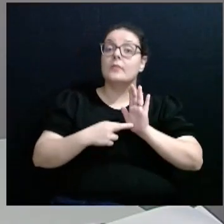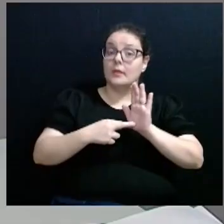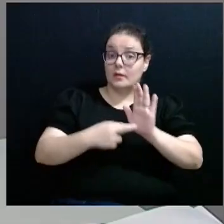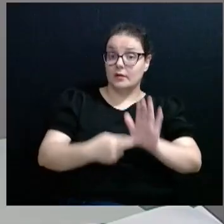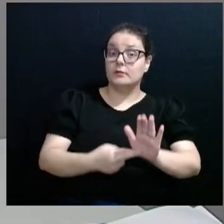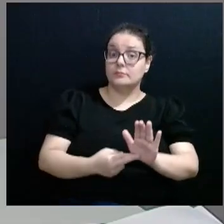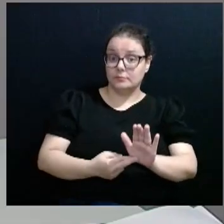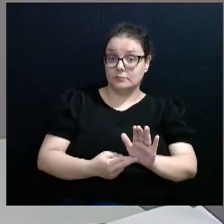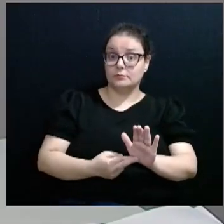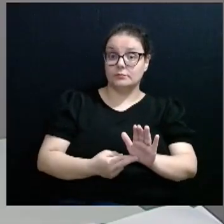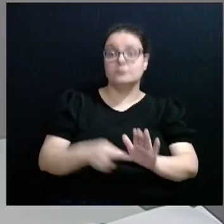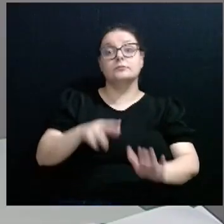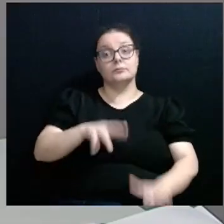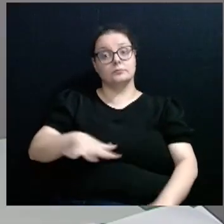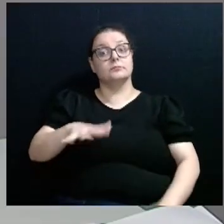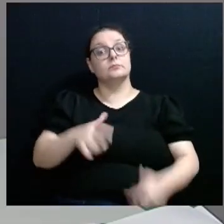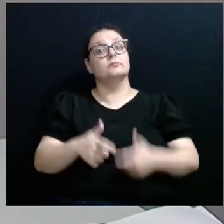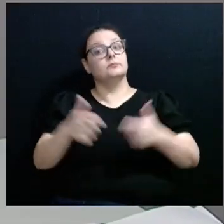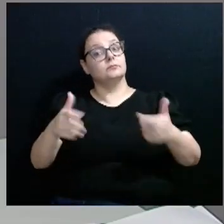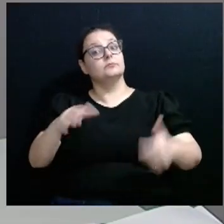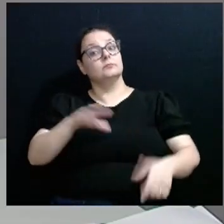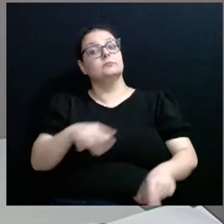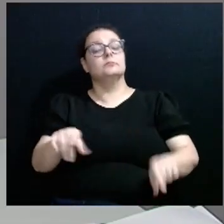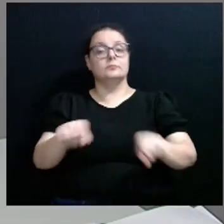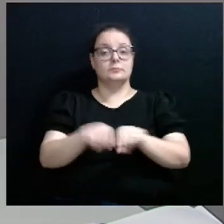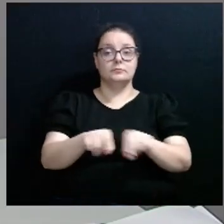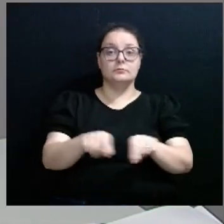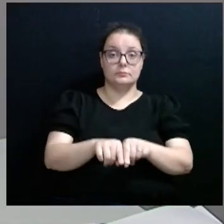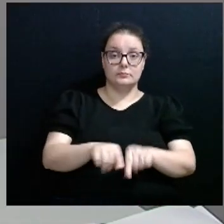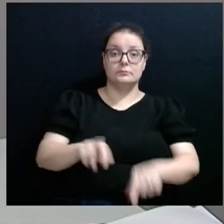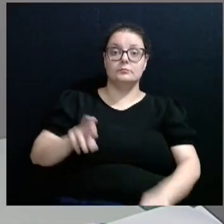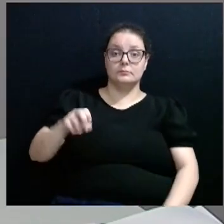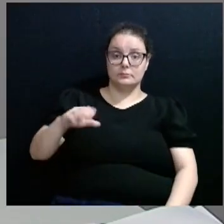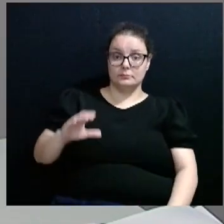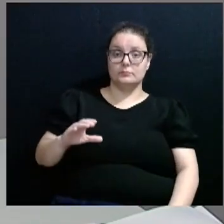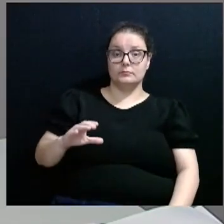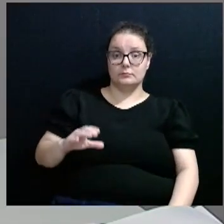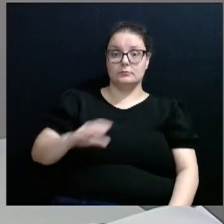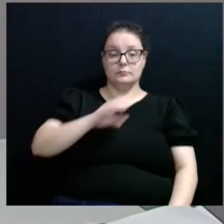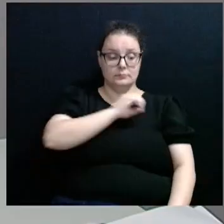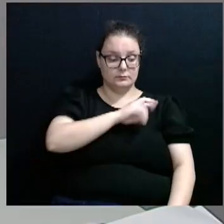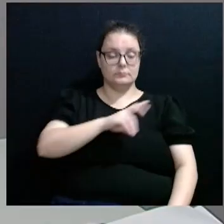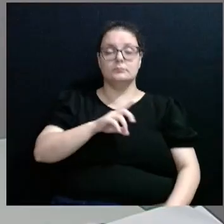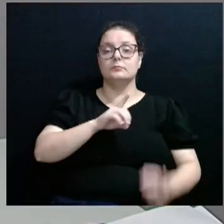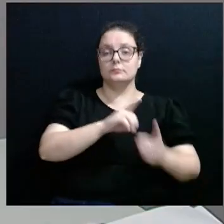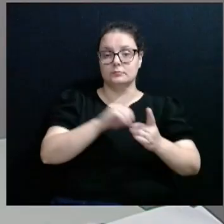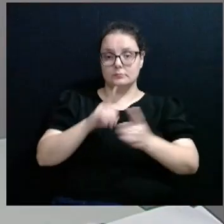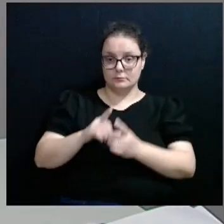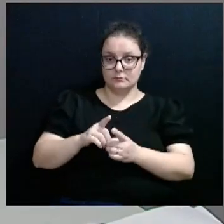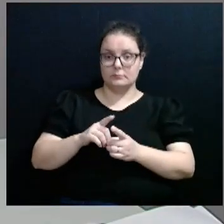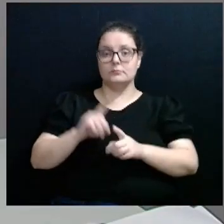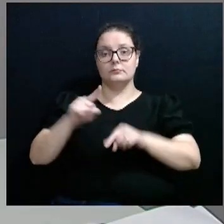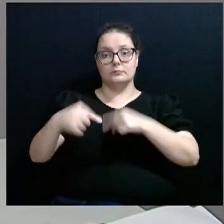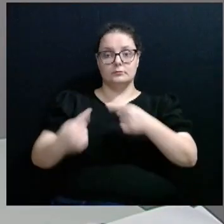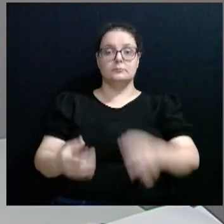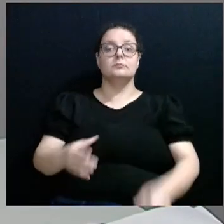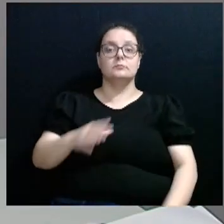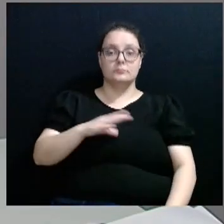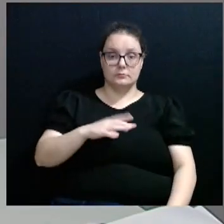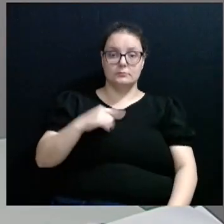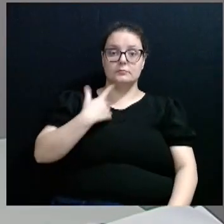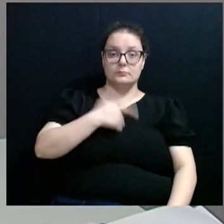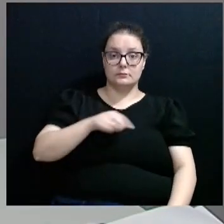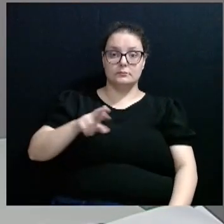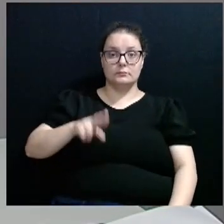muito grande da cidade, mas também da região metropolitana, o Ouro Verde atende também pacientes de outras cidades da nossa região, nós